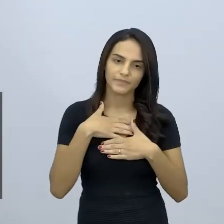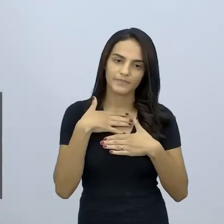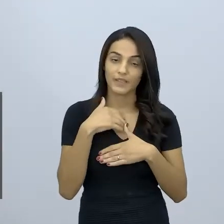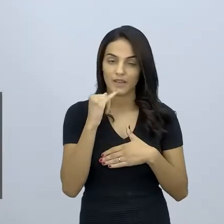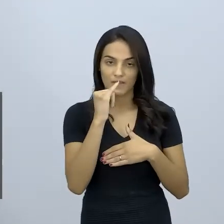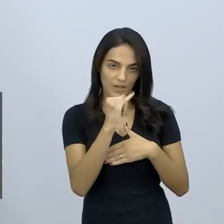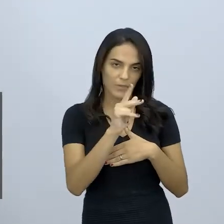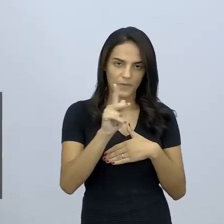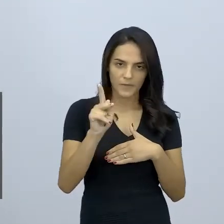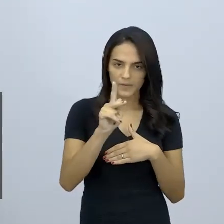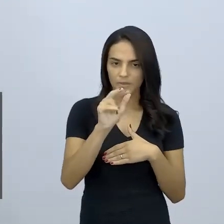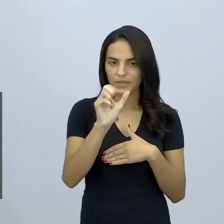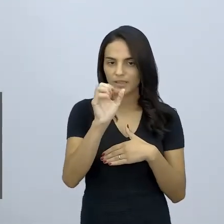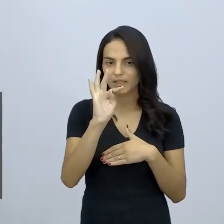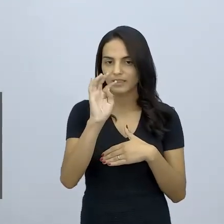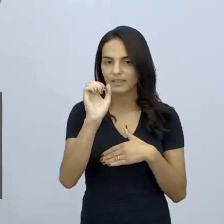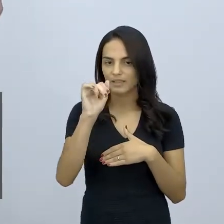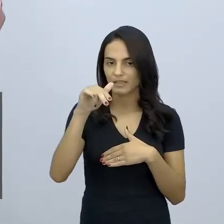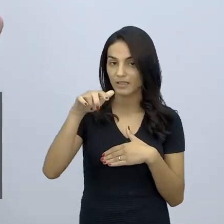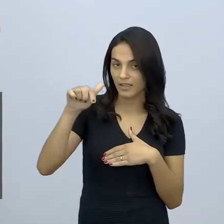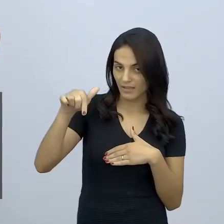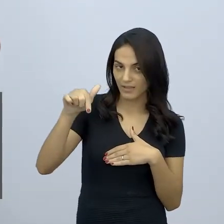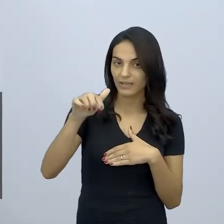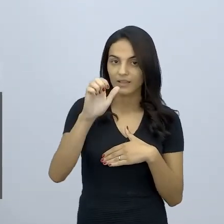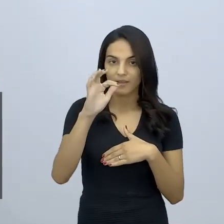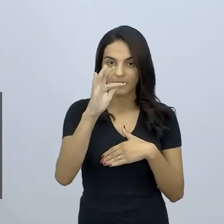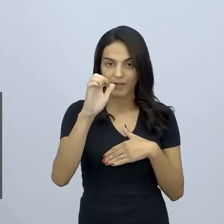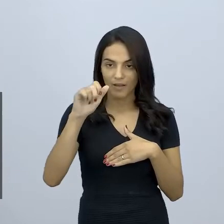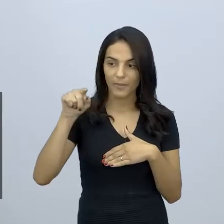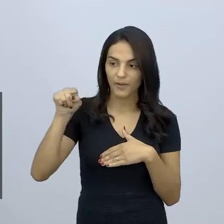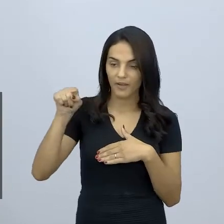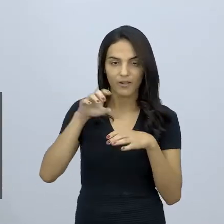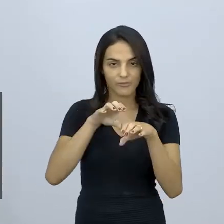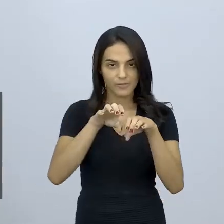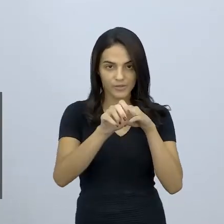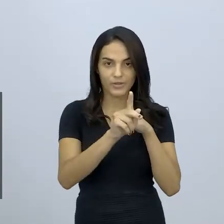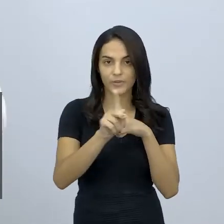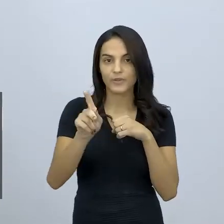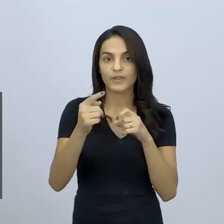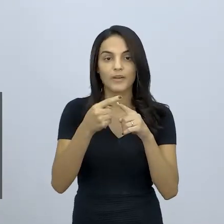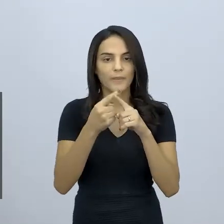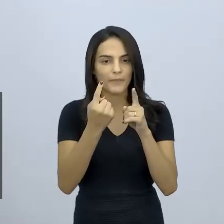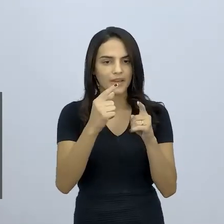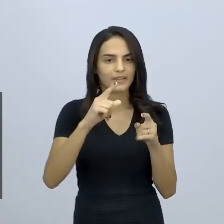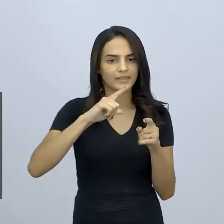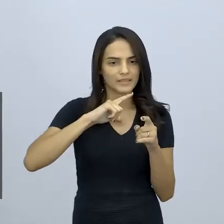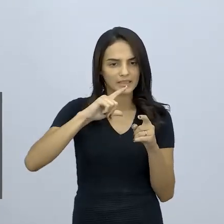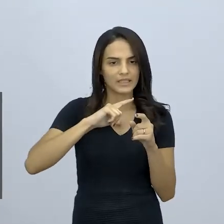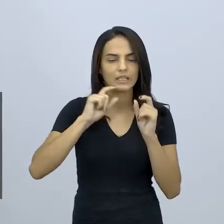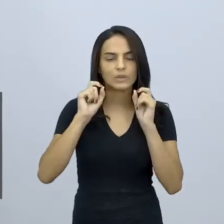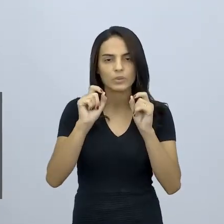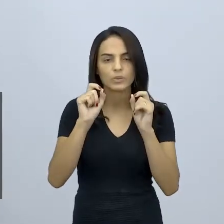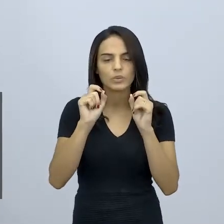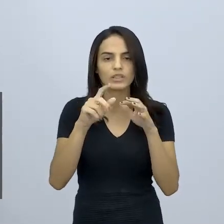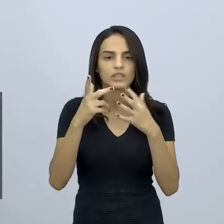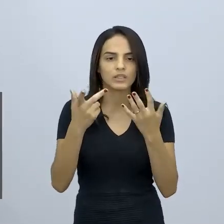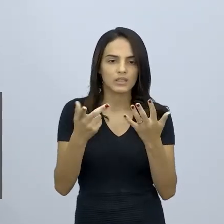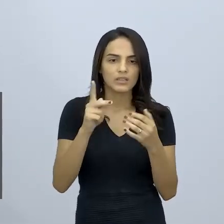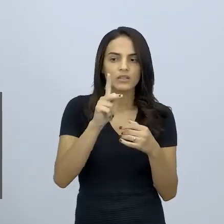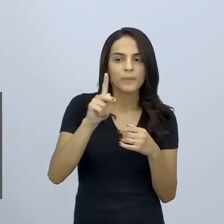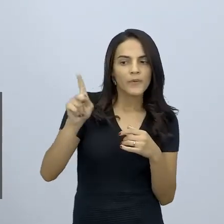disse a professora Tânia, aqui na EFAP, ela é formadora dos professores, mas tem toda essa questão de